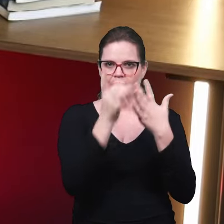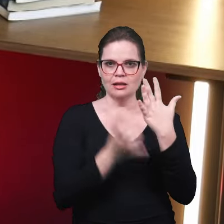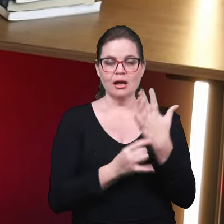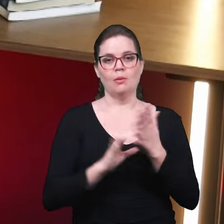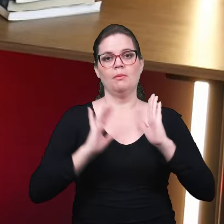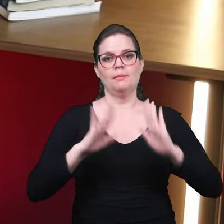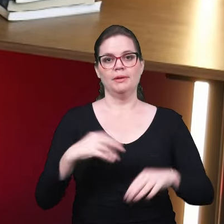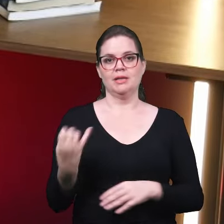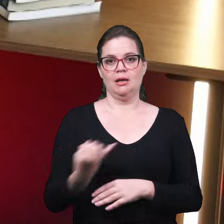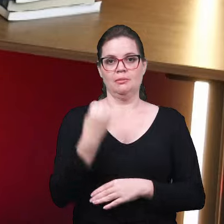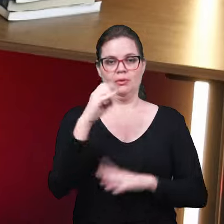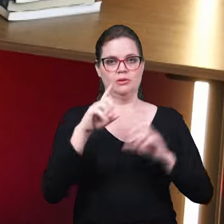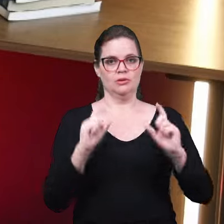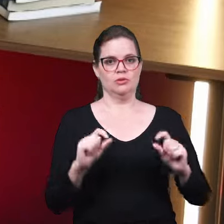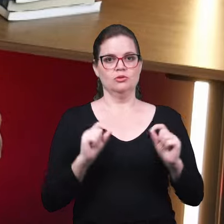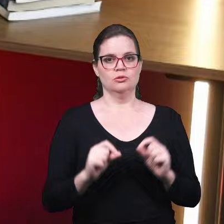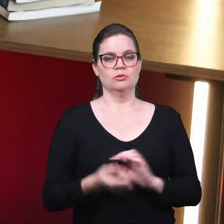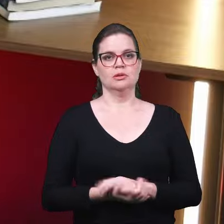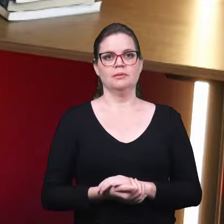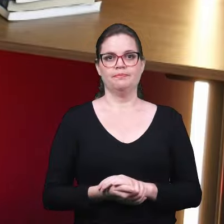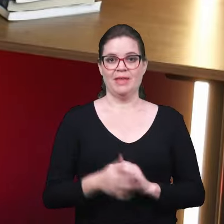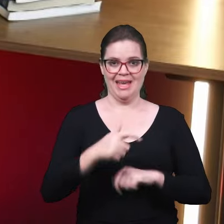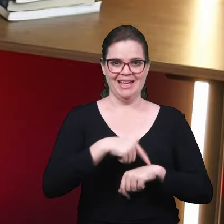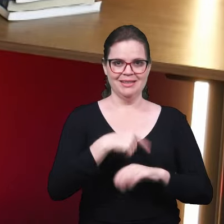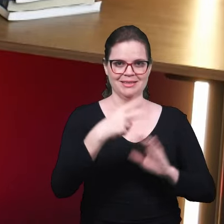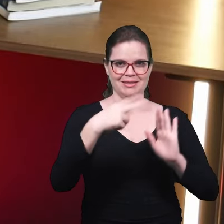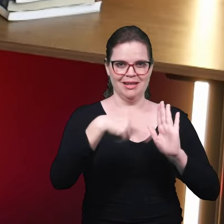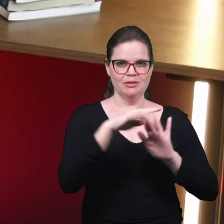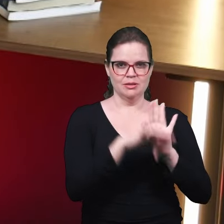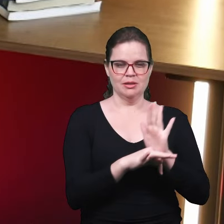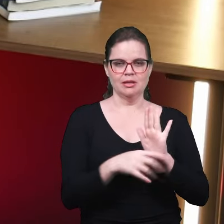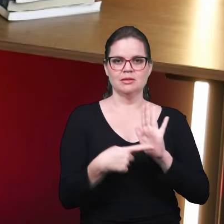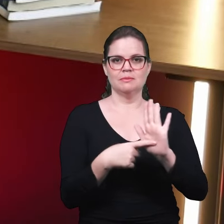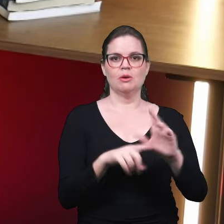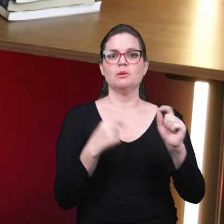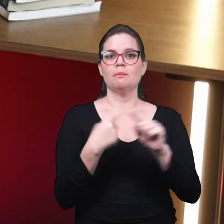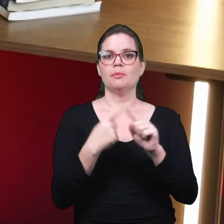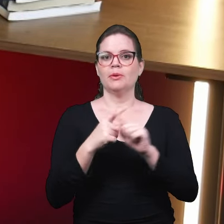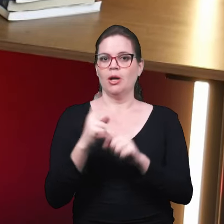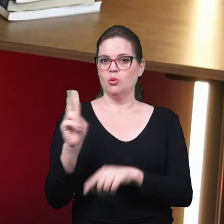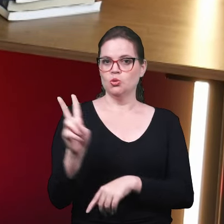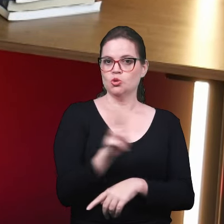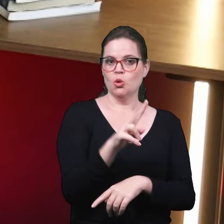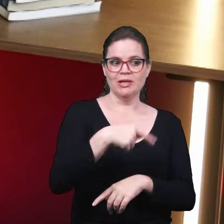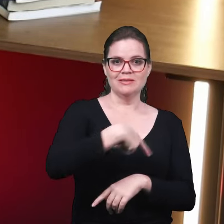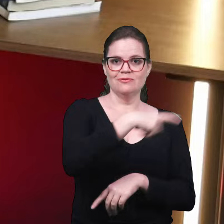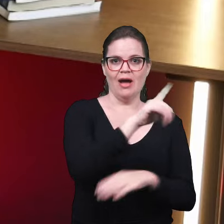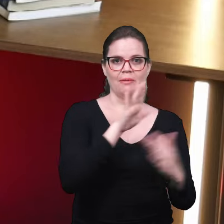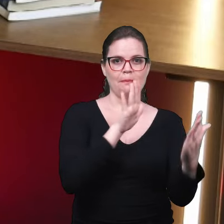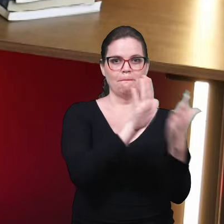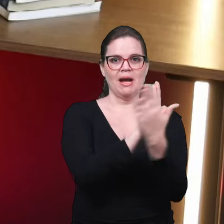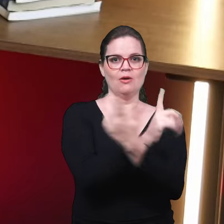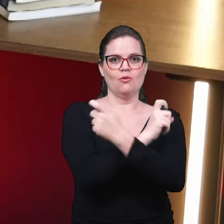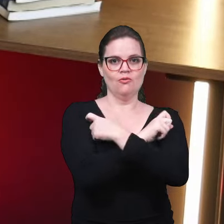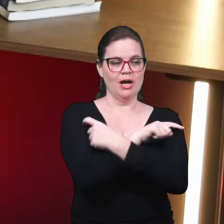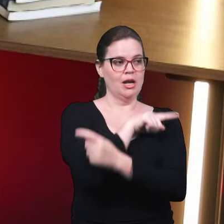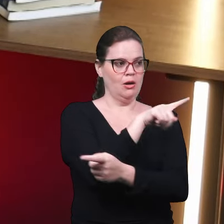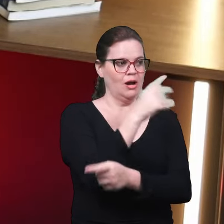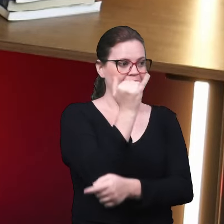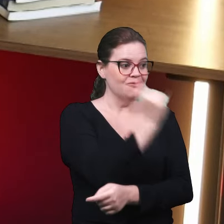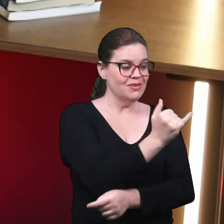momento, porque diante do anúncio ali de Moisés e de Arão,